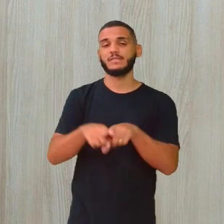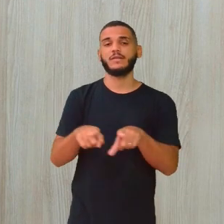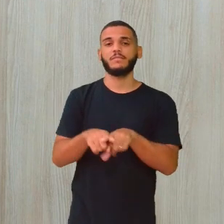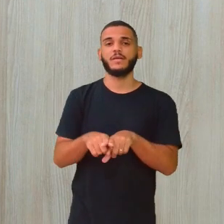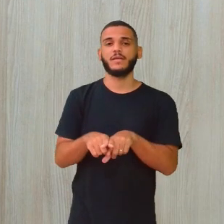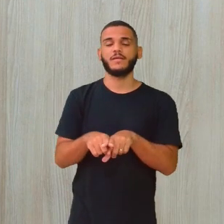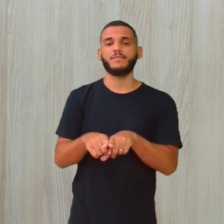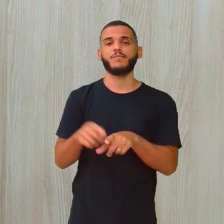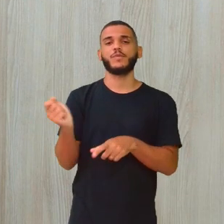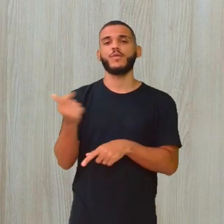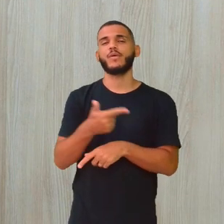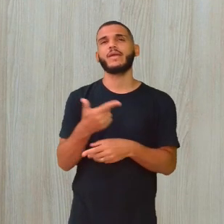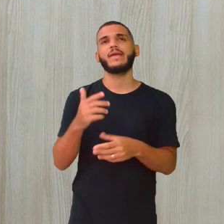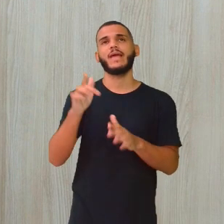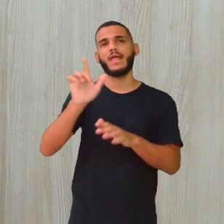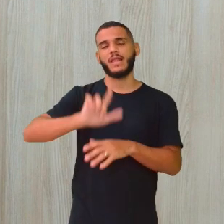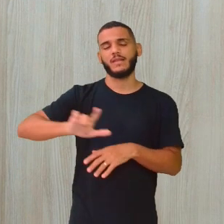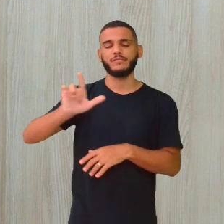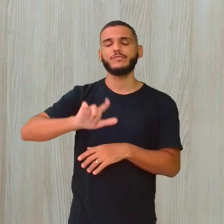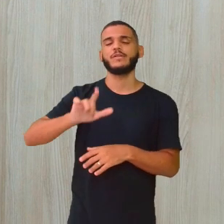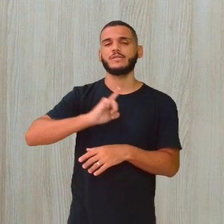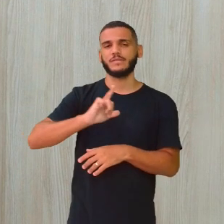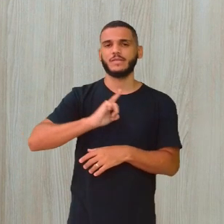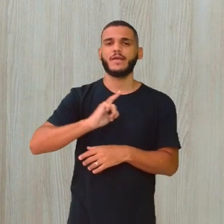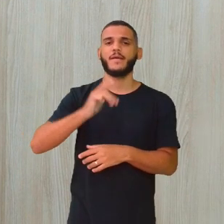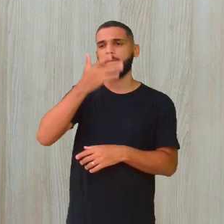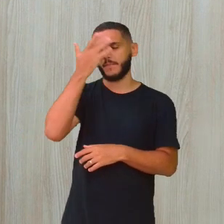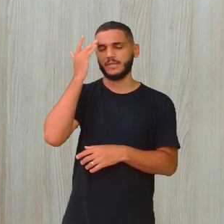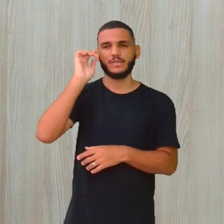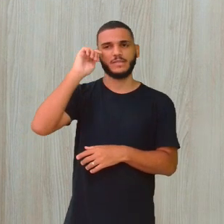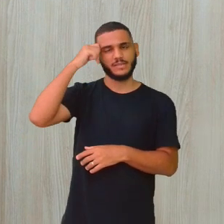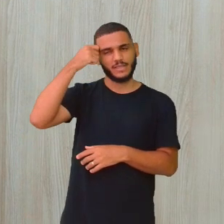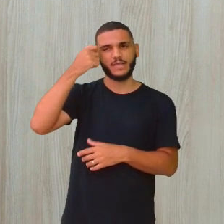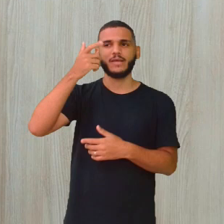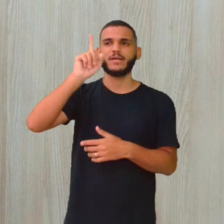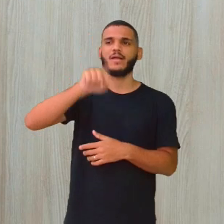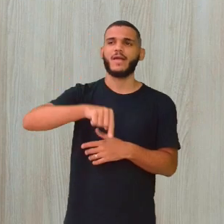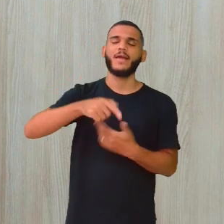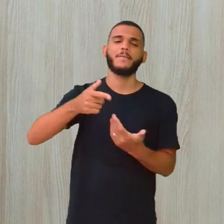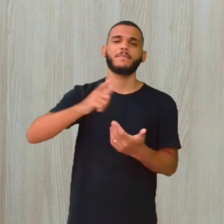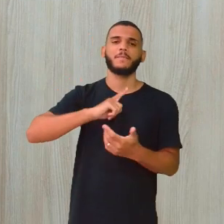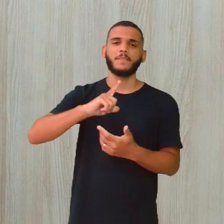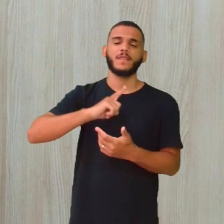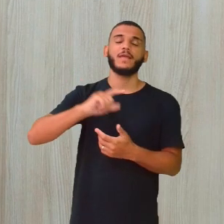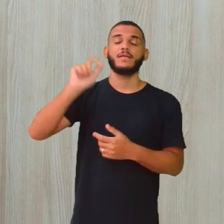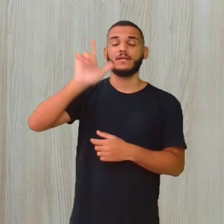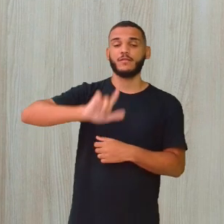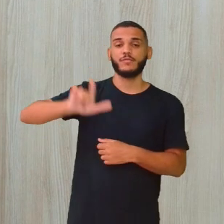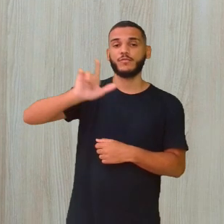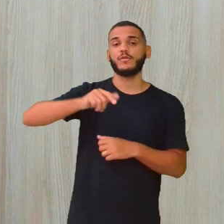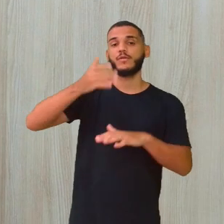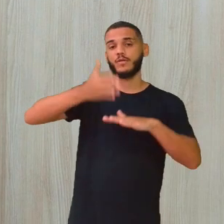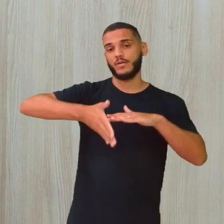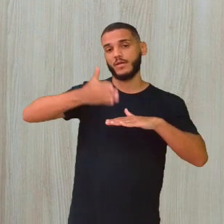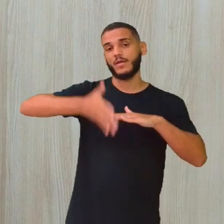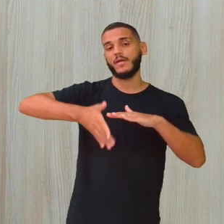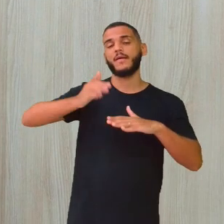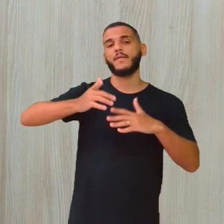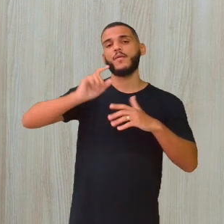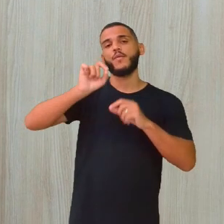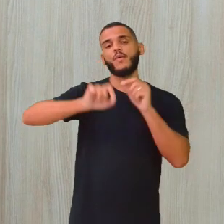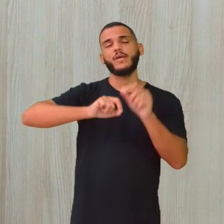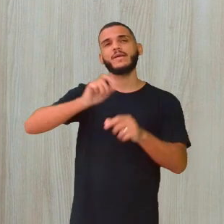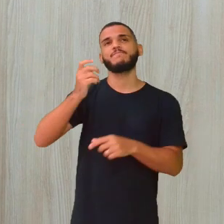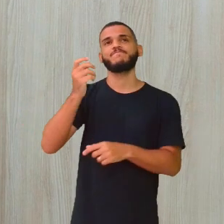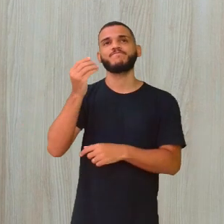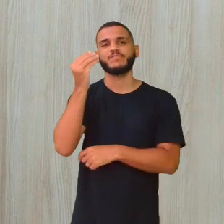do que a literatura vinha fazendo até então com essas pessoas negras. Então, na literatura contemporânea hoje, há uma tentativa de quebra não só